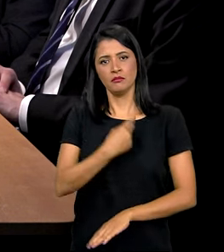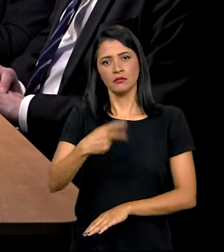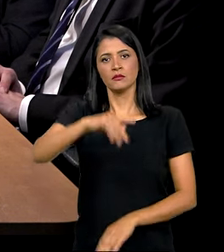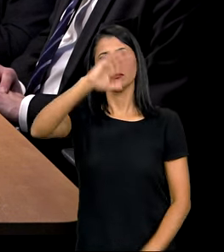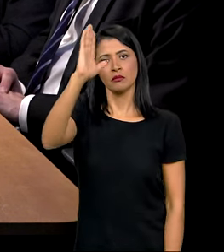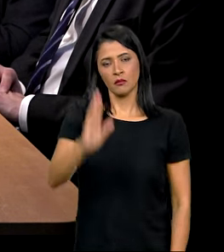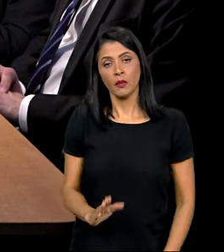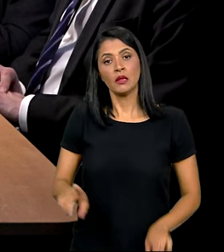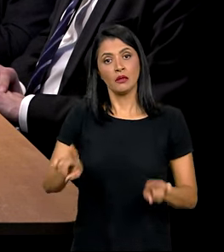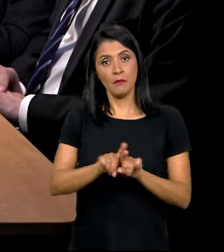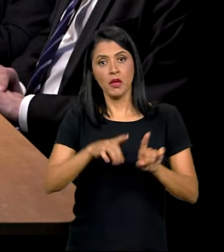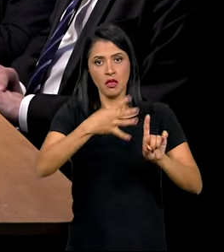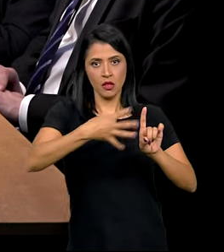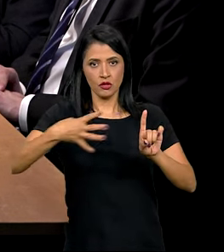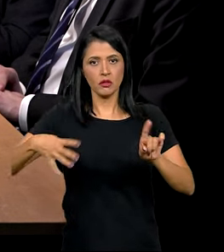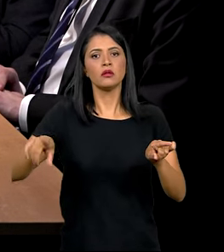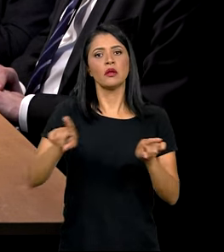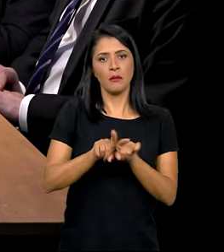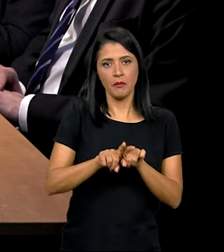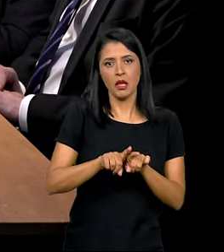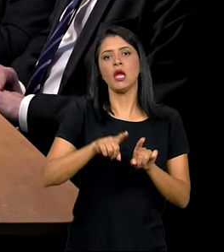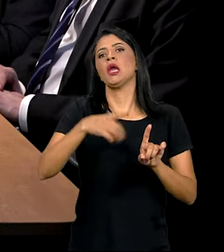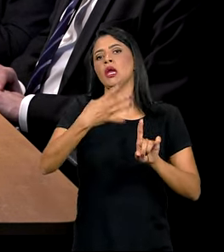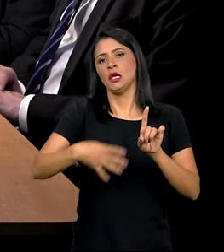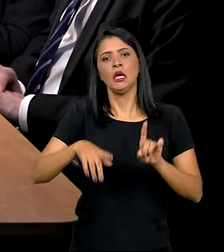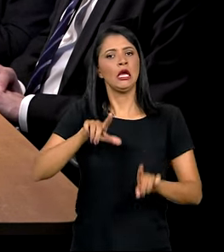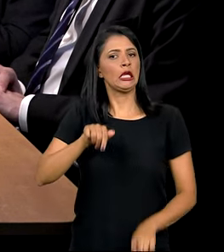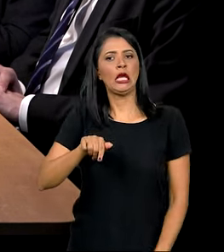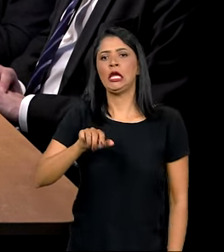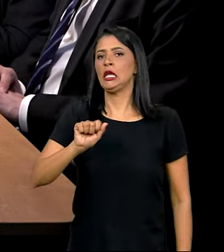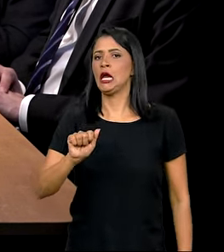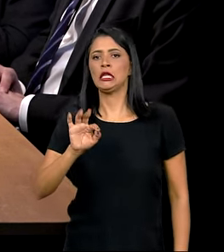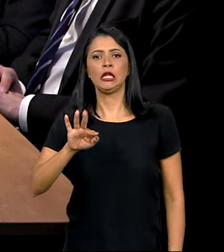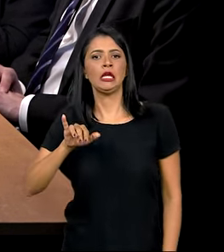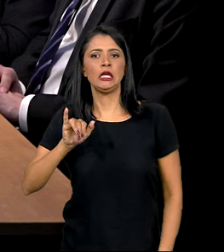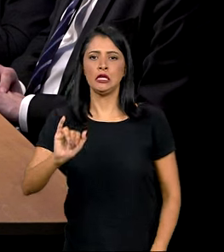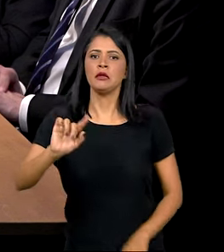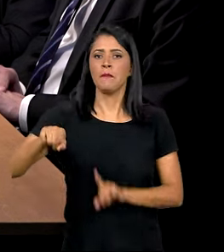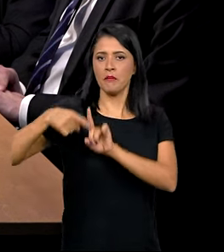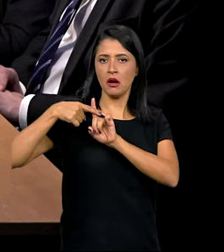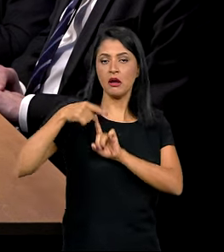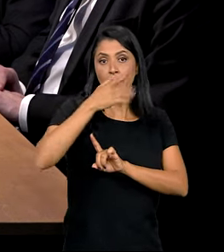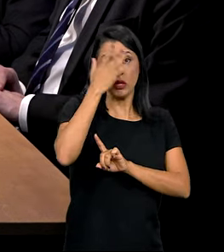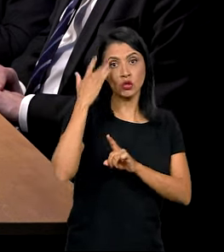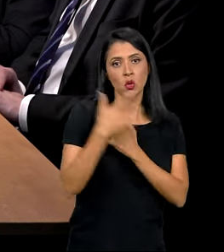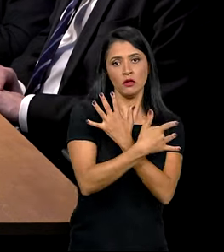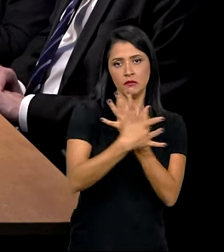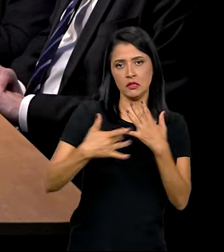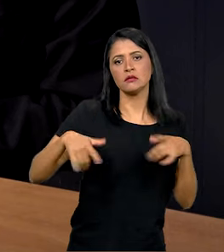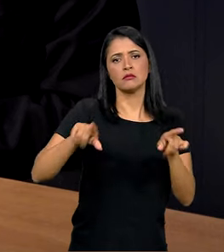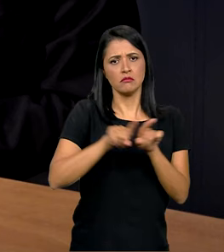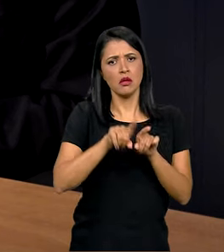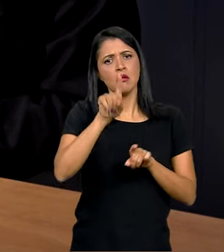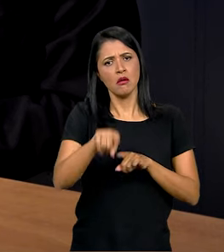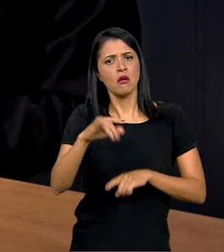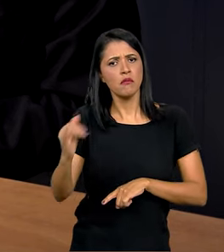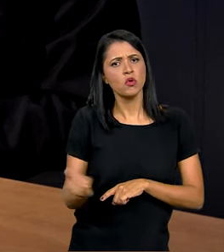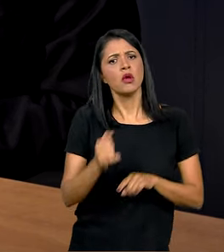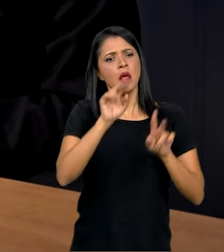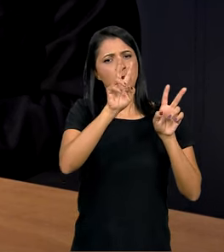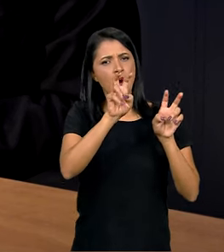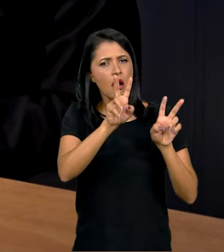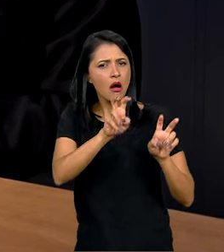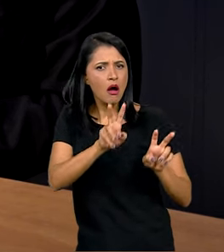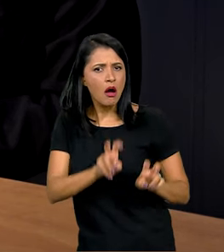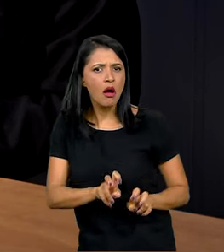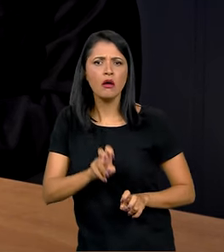da agenda também LGBT eh que IAP maisis das da das das pessoas também com deficiência então é são temas